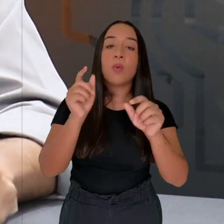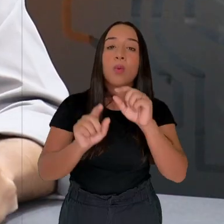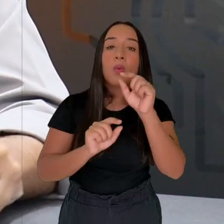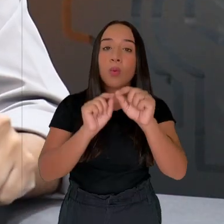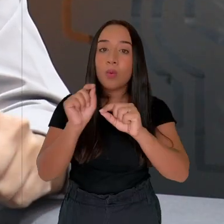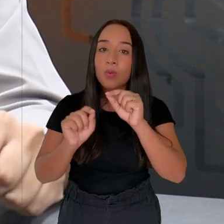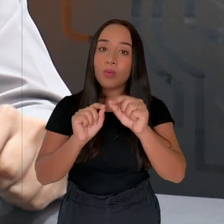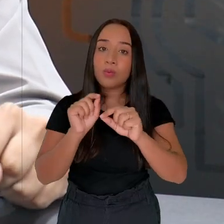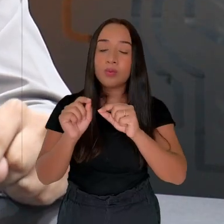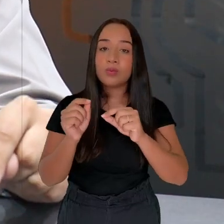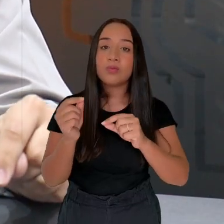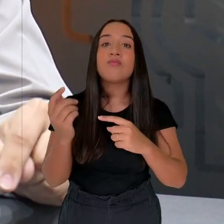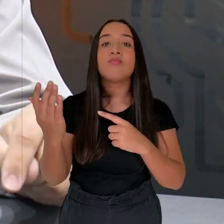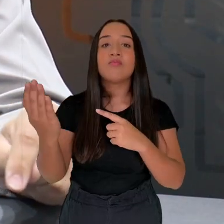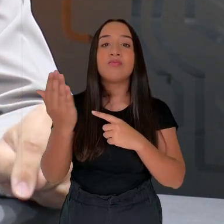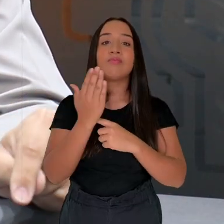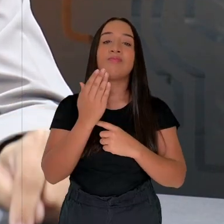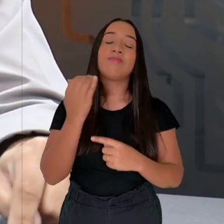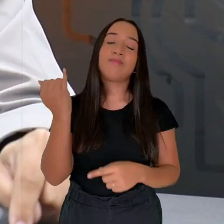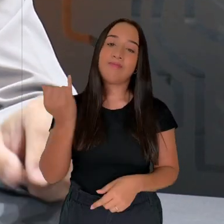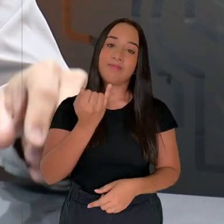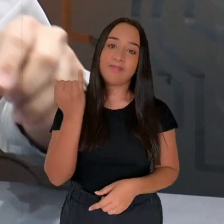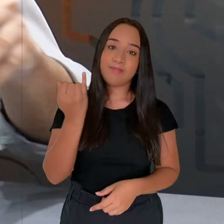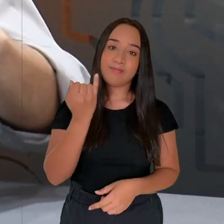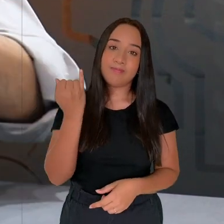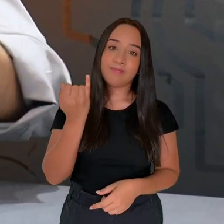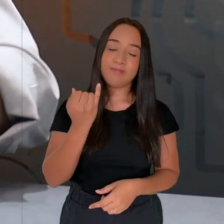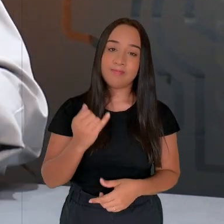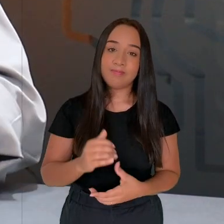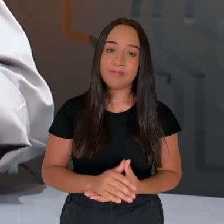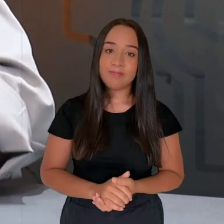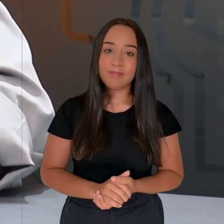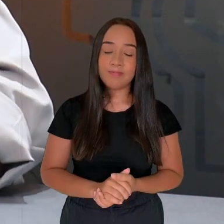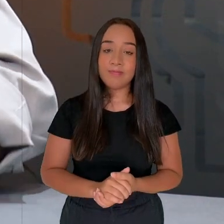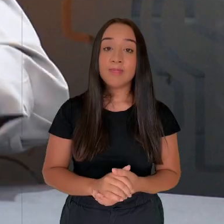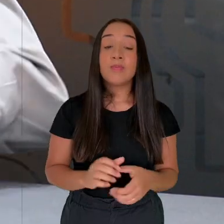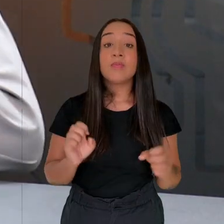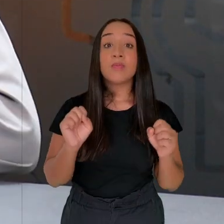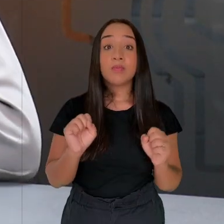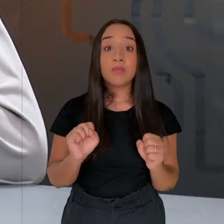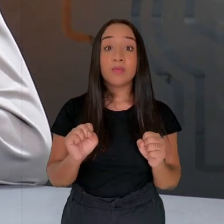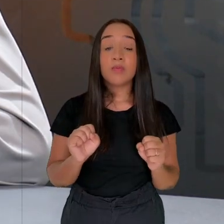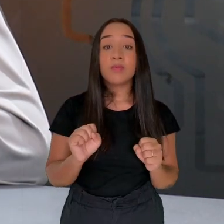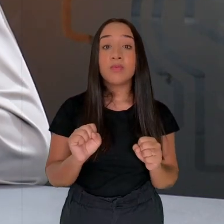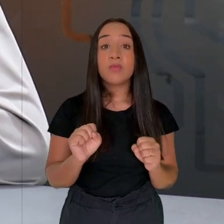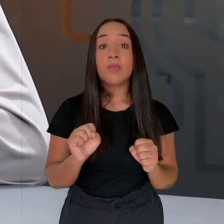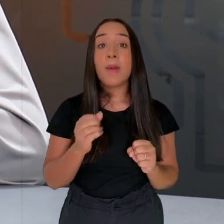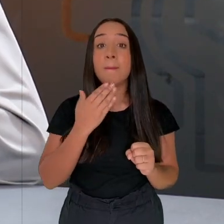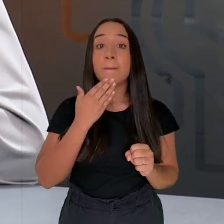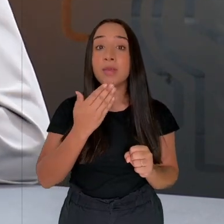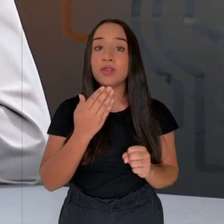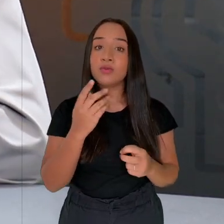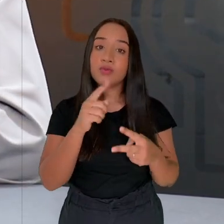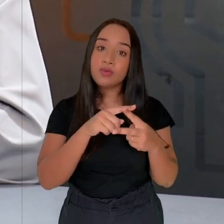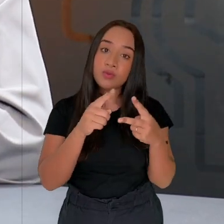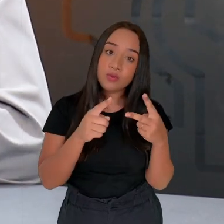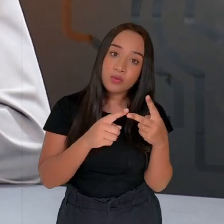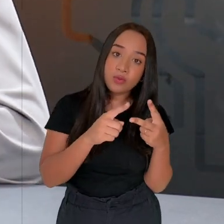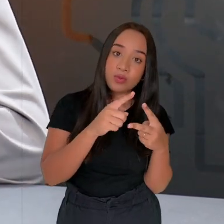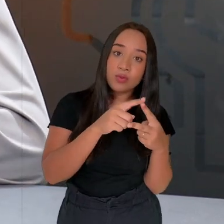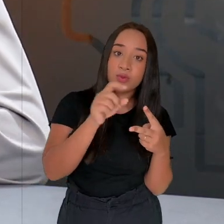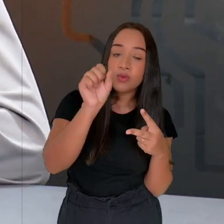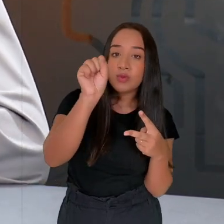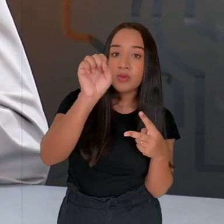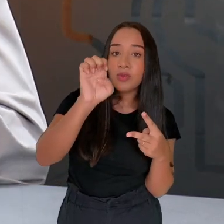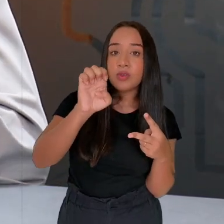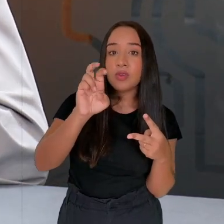causado por um cabo, ele pode ser causado por um servomotor, ele pode ser causado por uma mecânica de máquina travada. O antes é tão